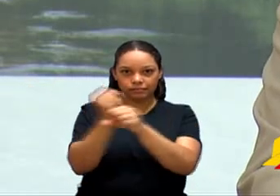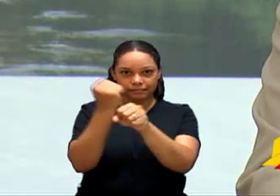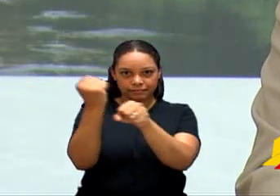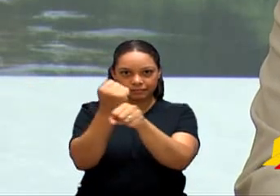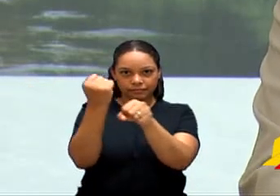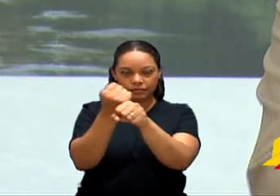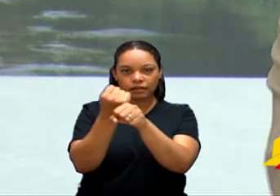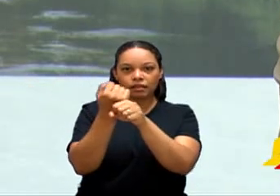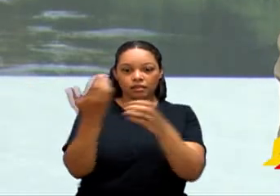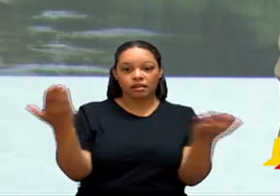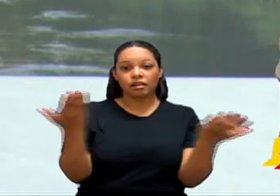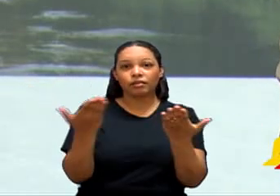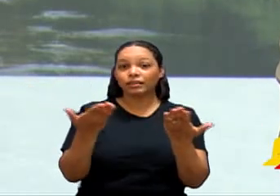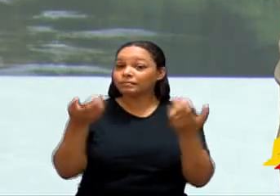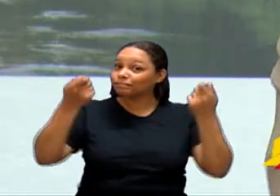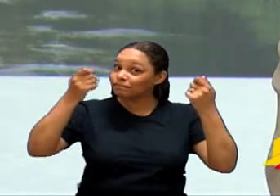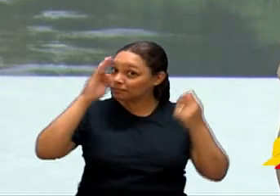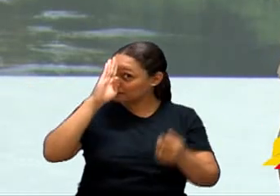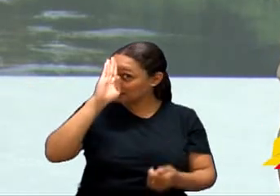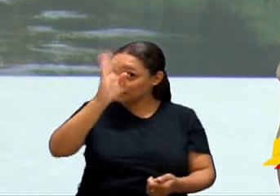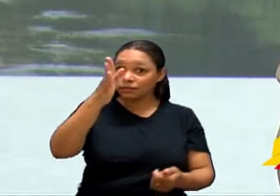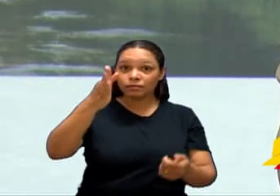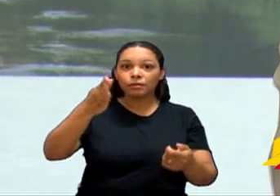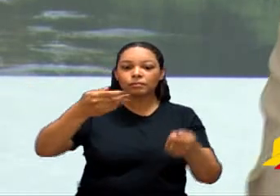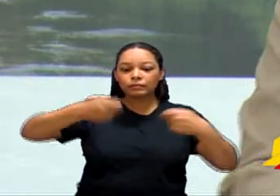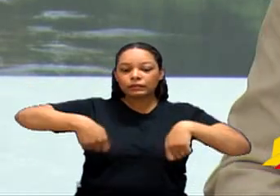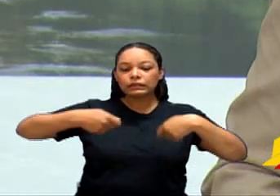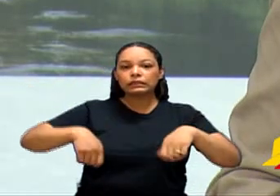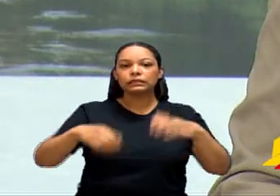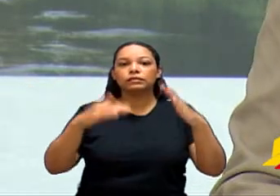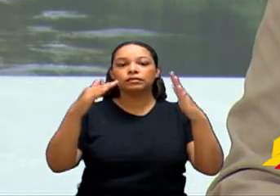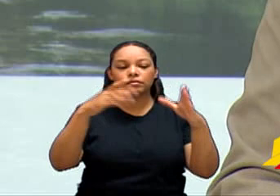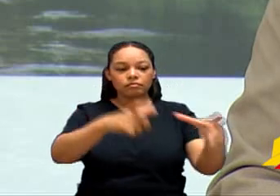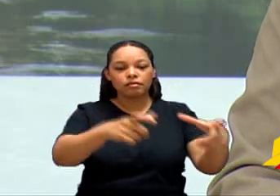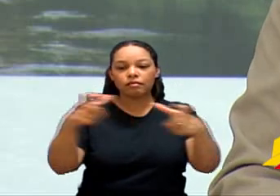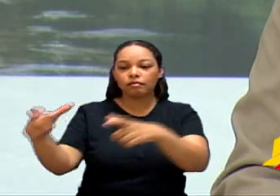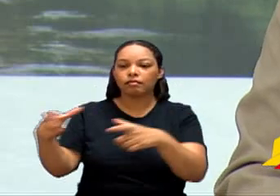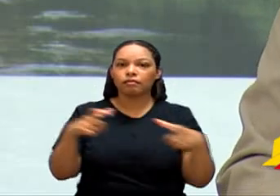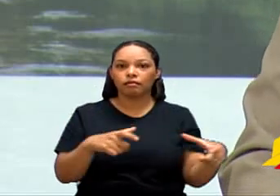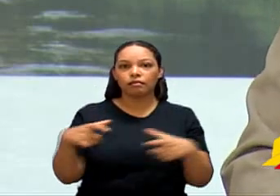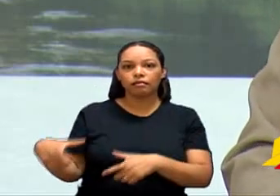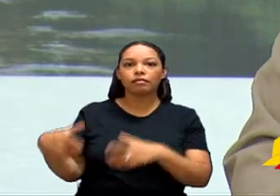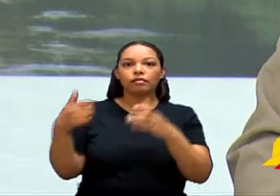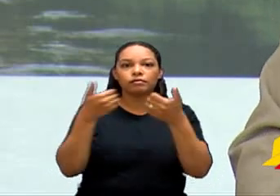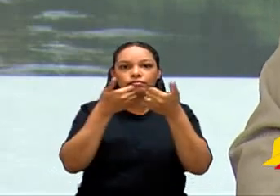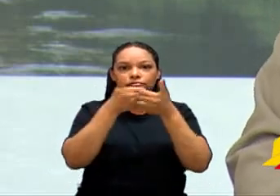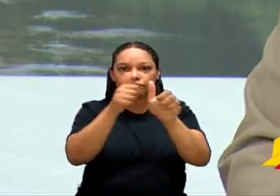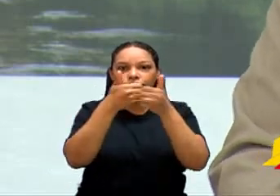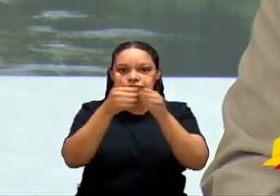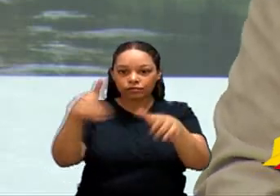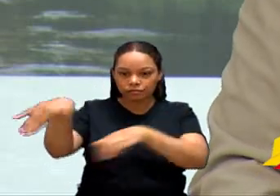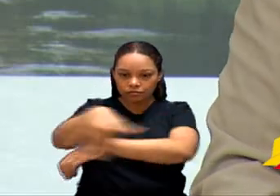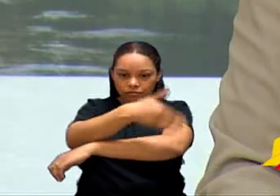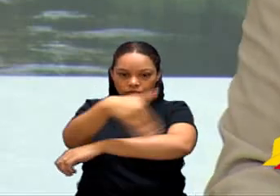uma prioridade aqui no Santa Marta e ali no Carandá. O vereador Fábio Simoa...